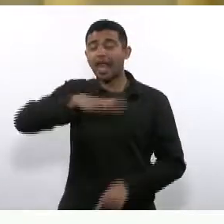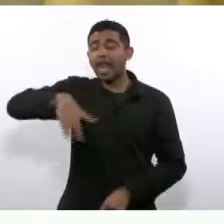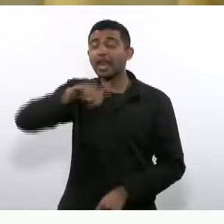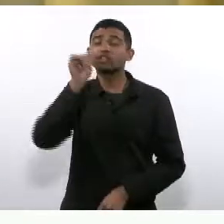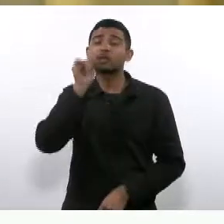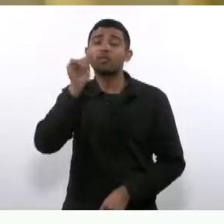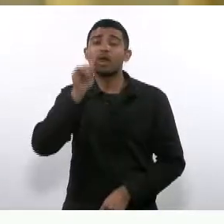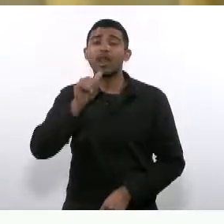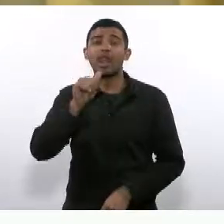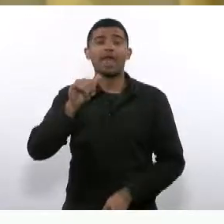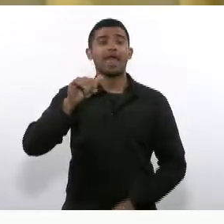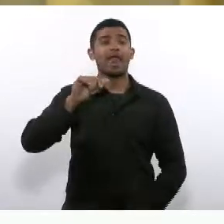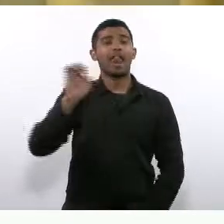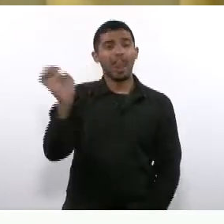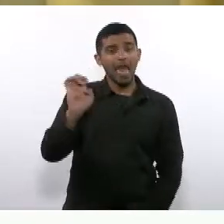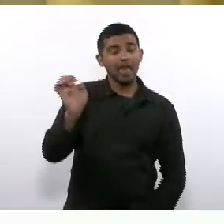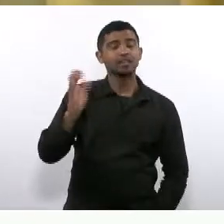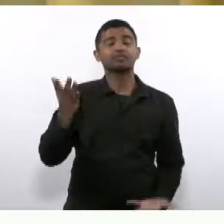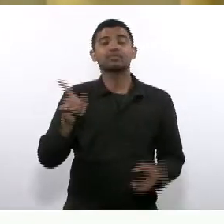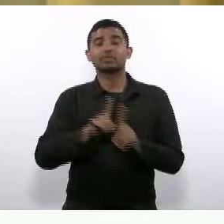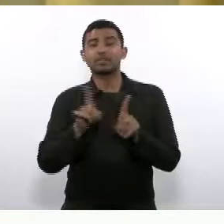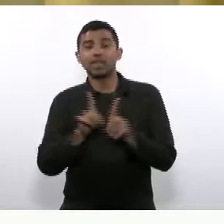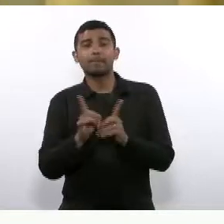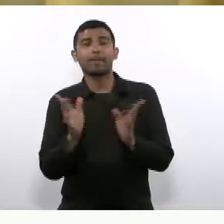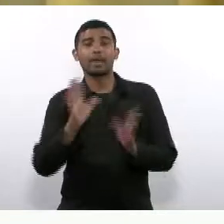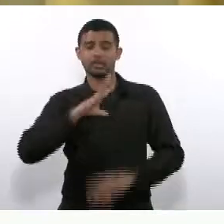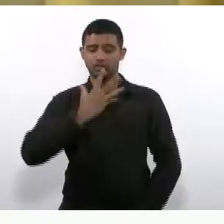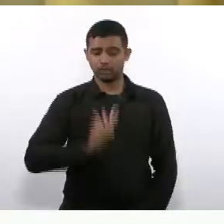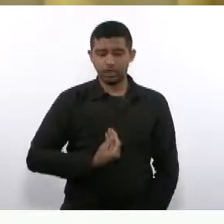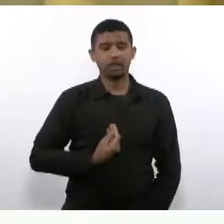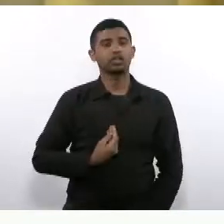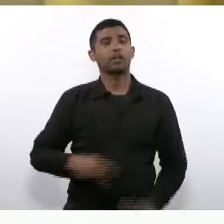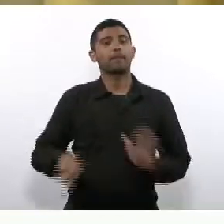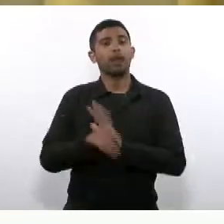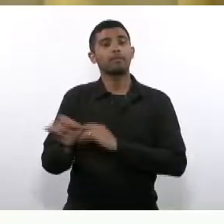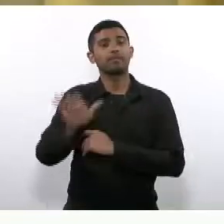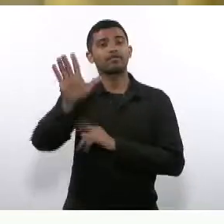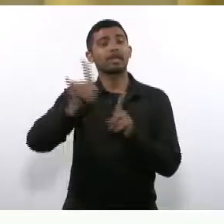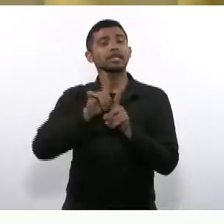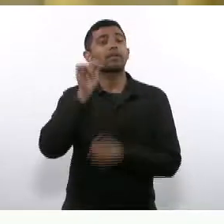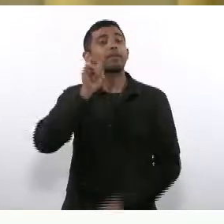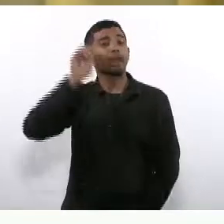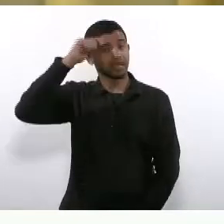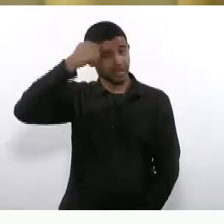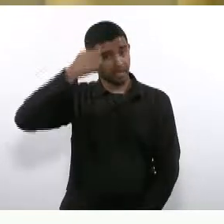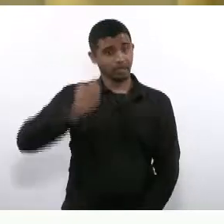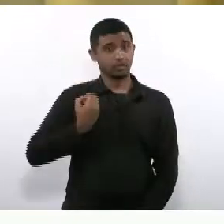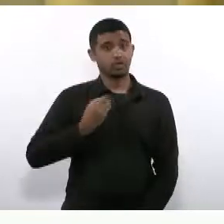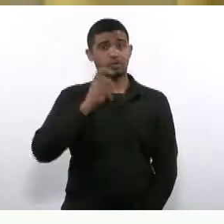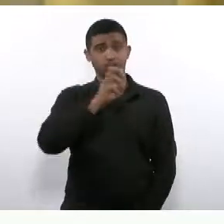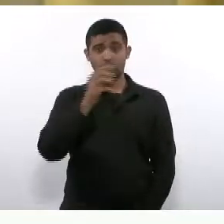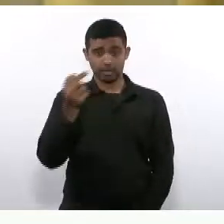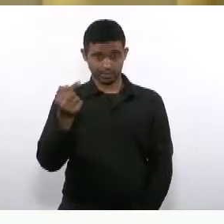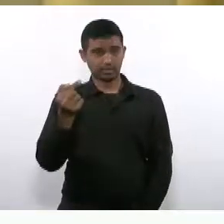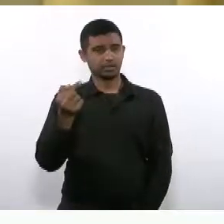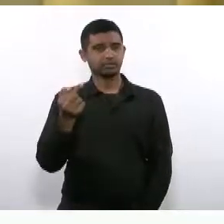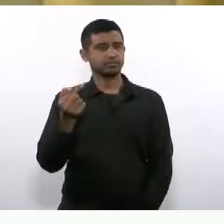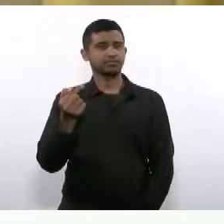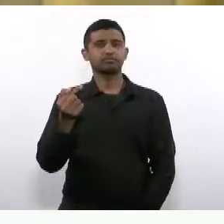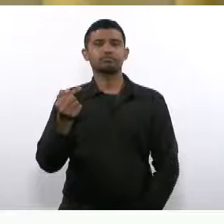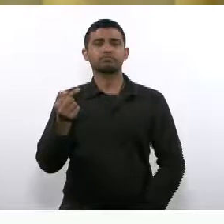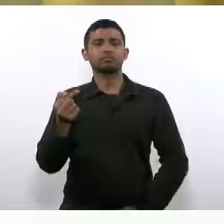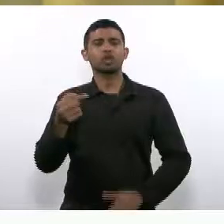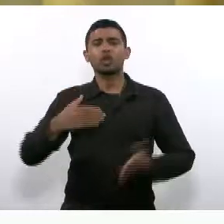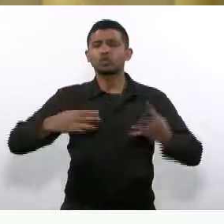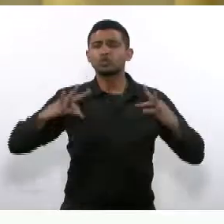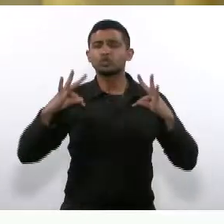mulheres trans, moradoras de favelas e mulheres negras. 57. Contemplar em todos os